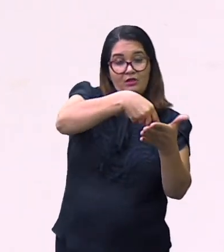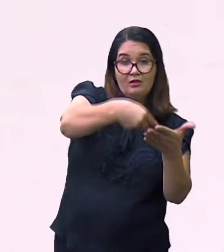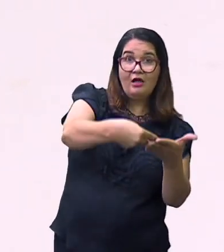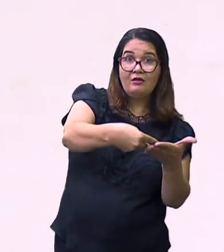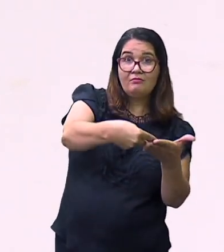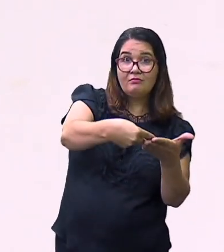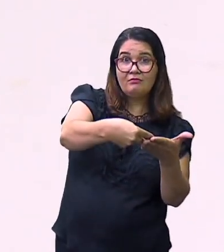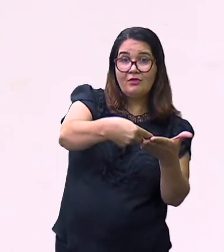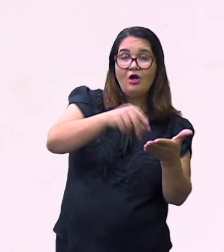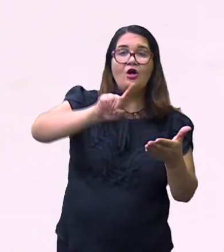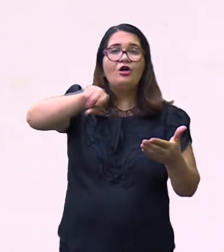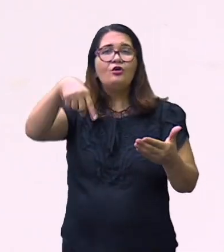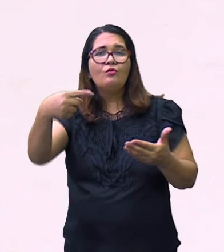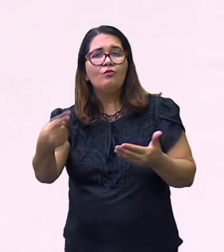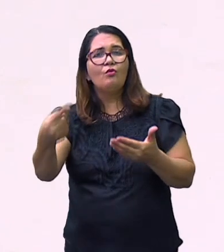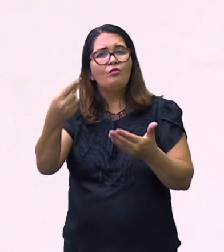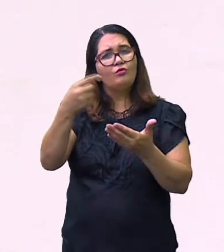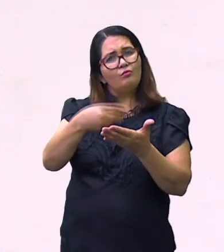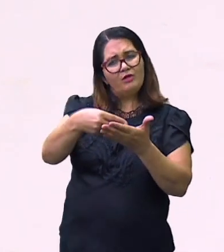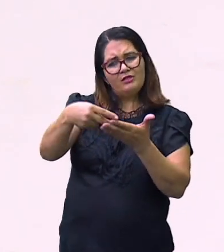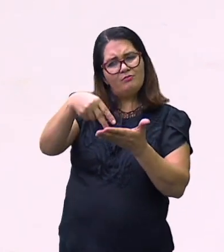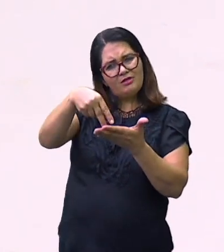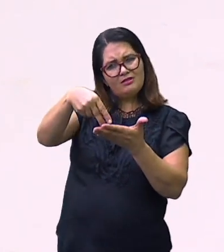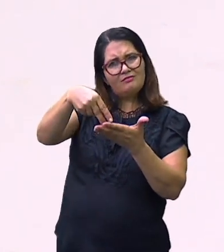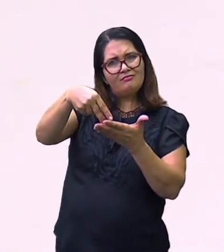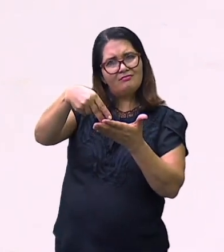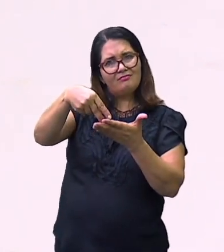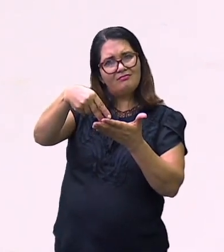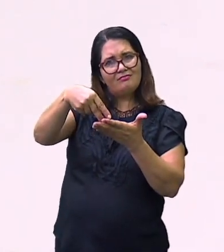o nosso centríolo.